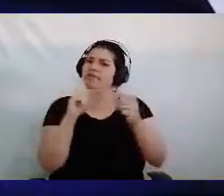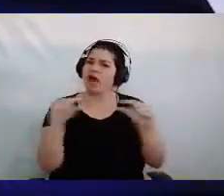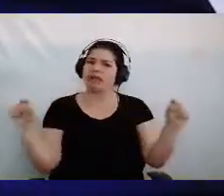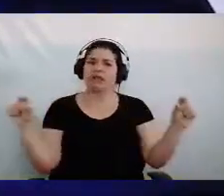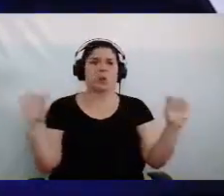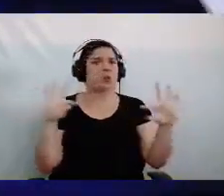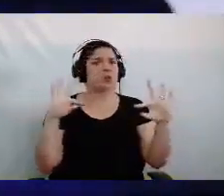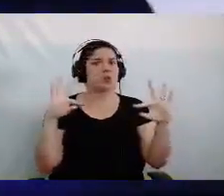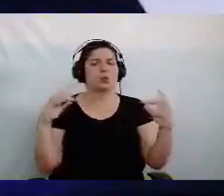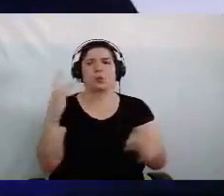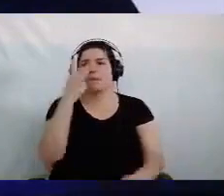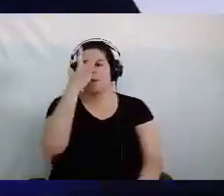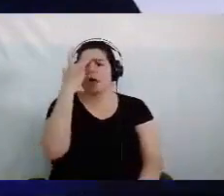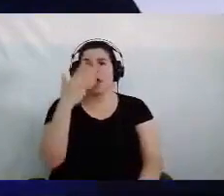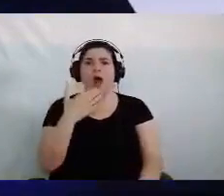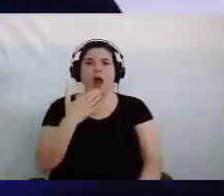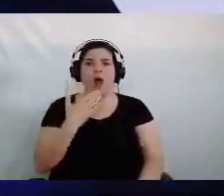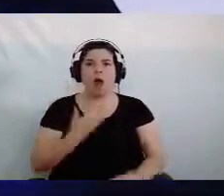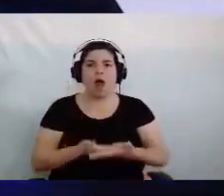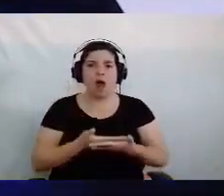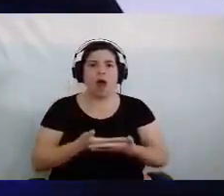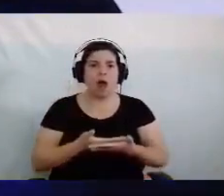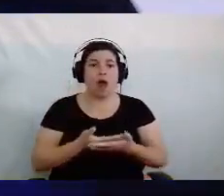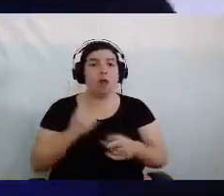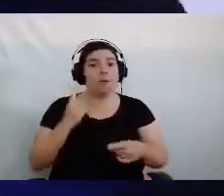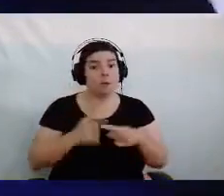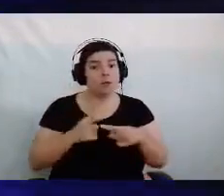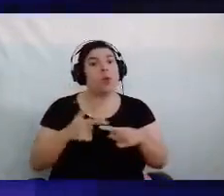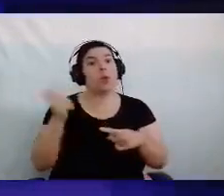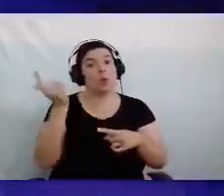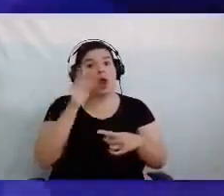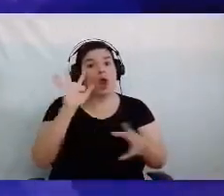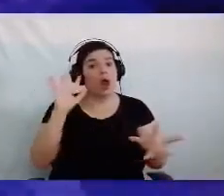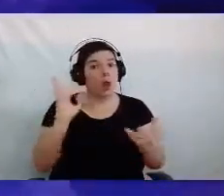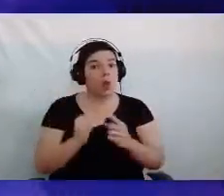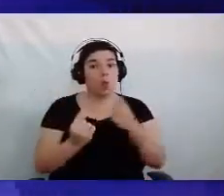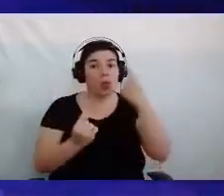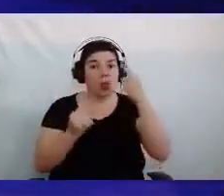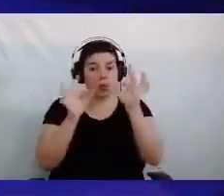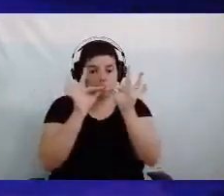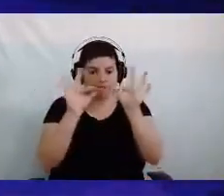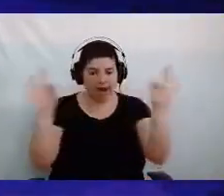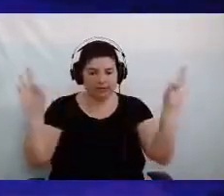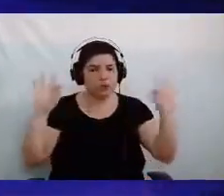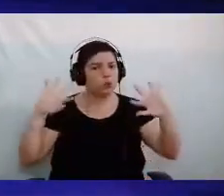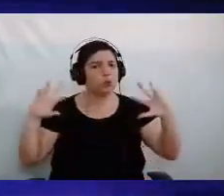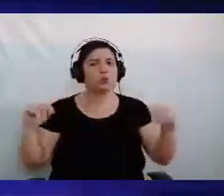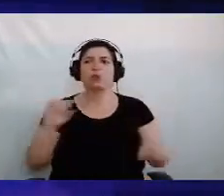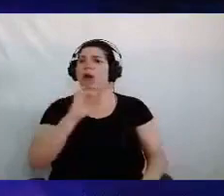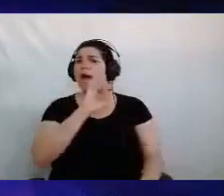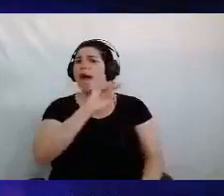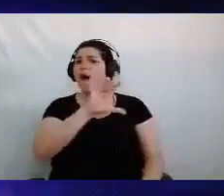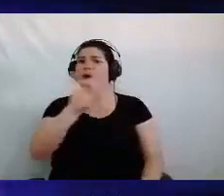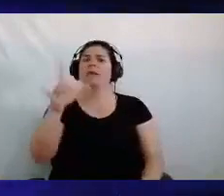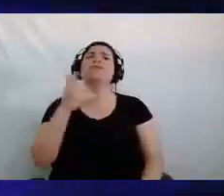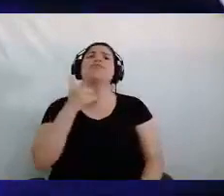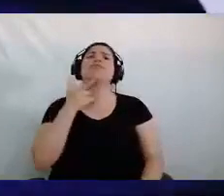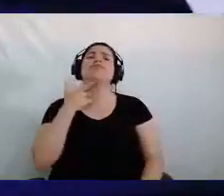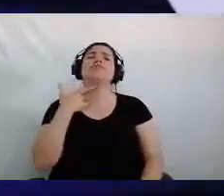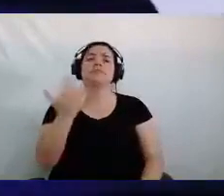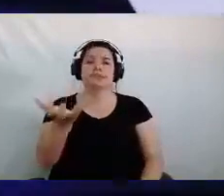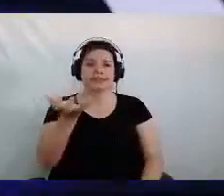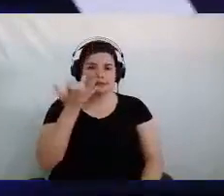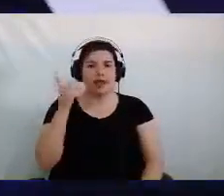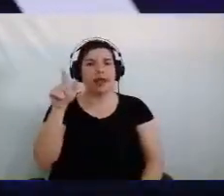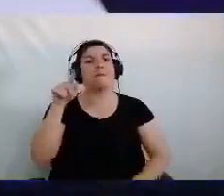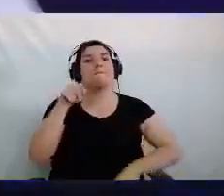mundo ficou boquiaberto, porque ele conseguiu sintetizar em uma frase tudo o que cada um desejava para aquele produto